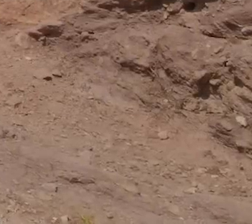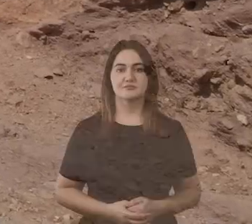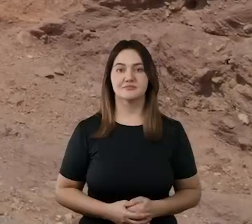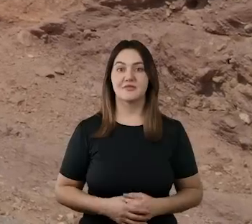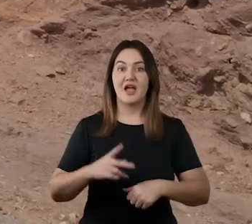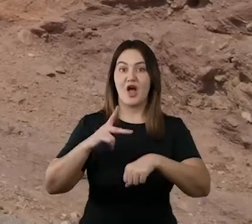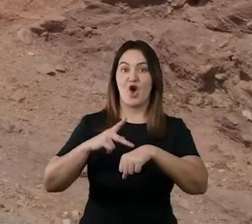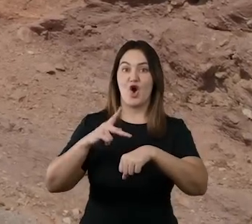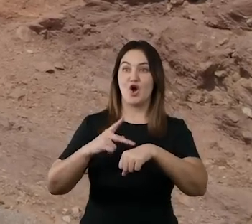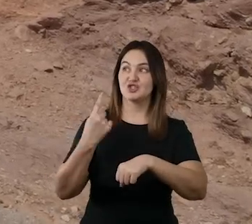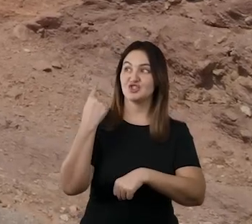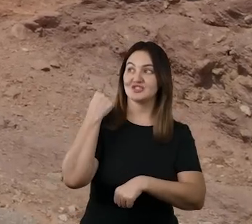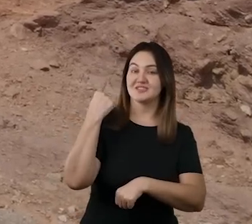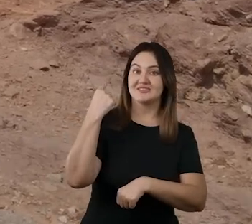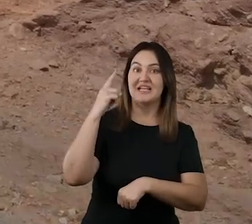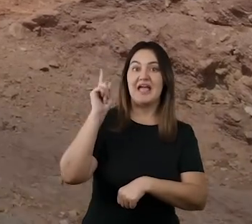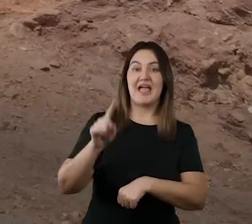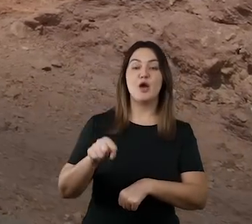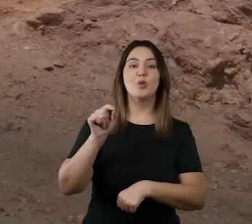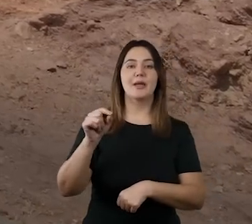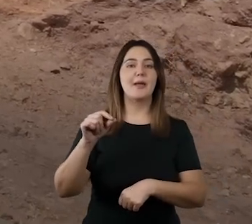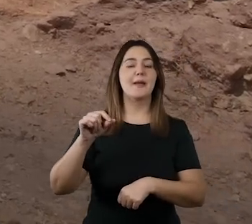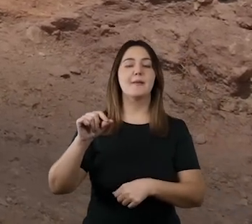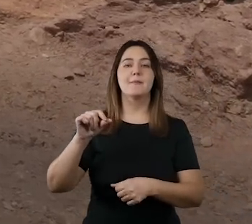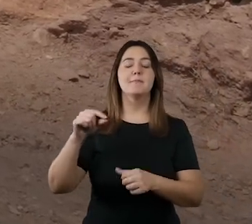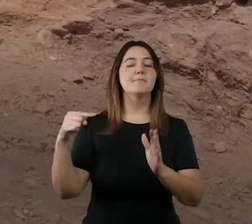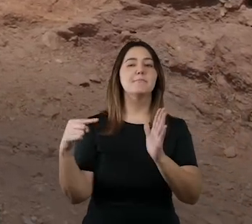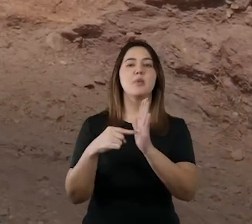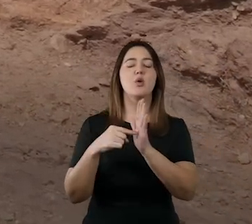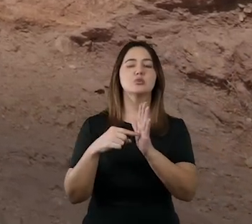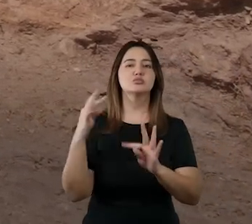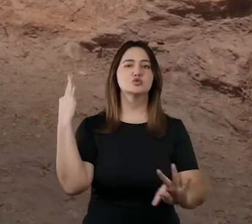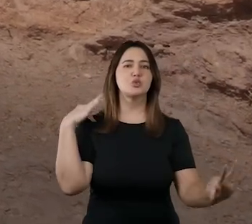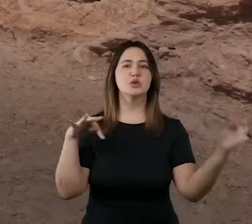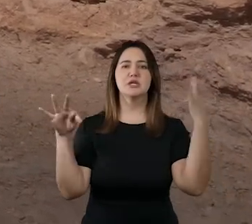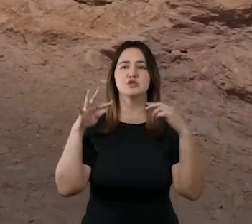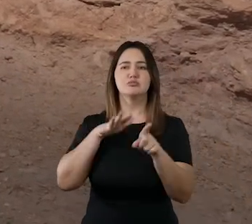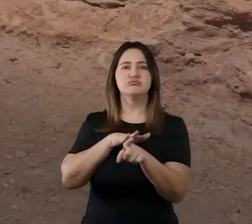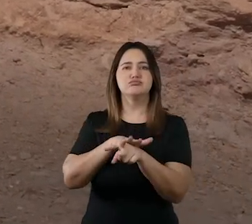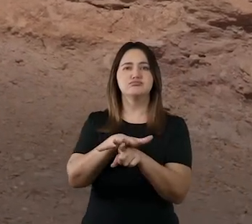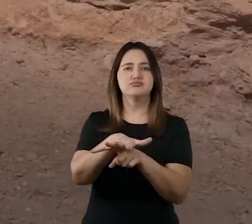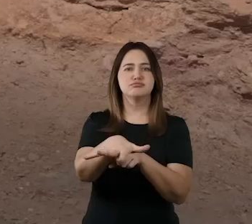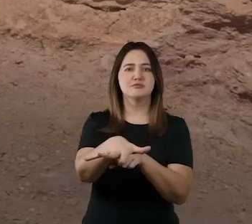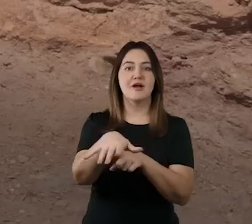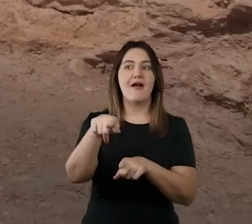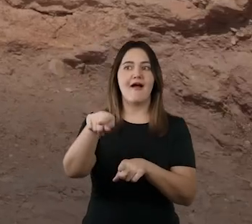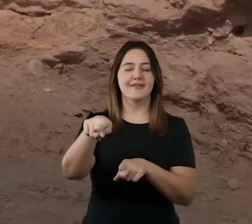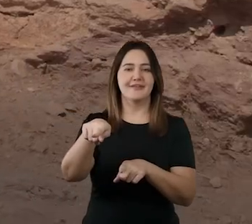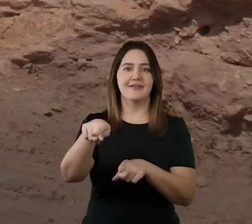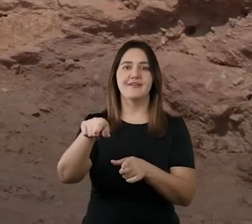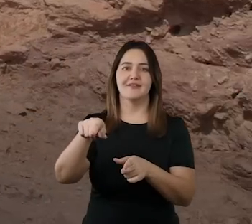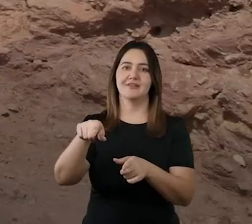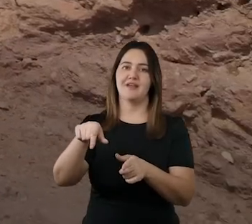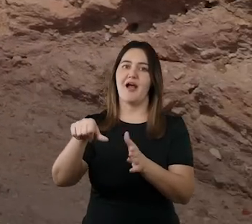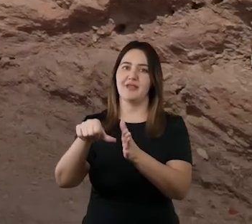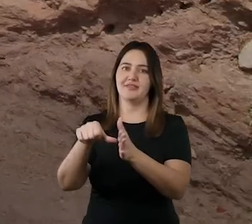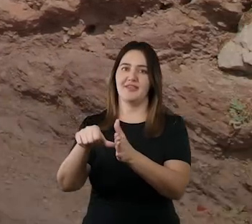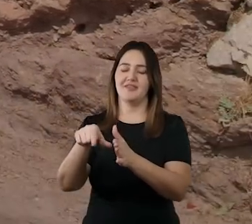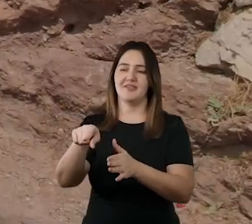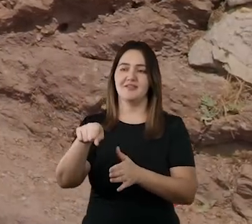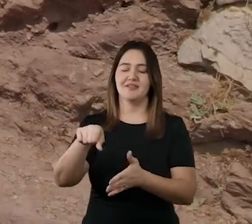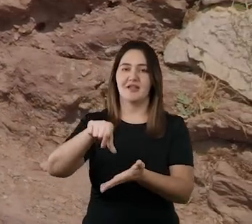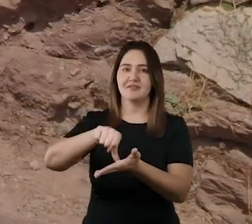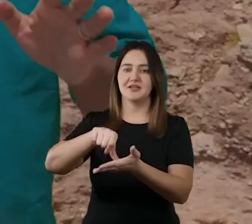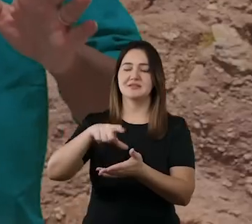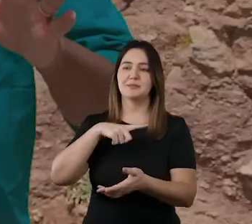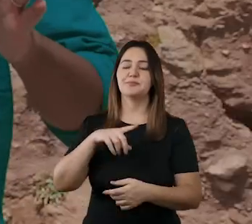Esta rocha que está atrás de mim é um dos pontos turísticos mais concorridos de Atenas. Eu acho que aqui só perde para a Acrópole, que ainda vamos conhecer num